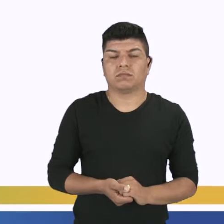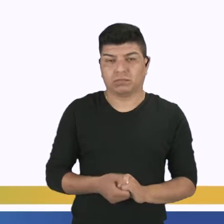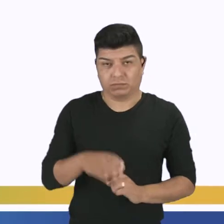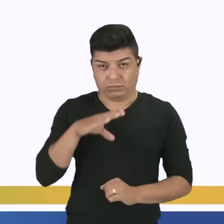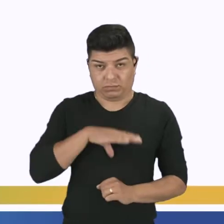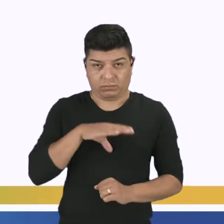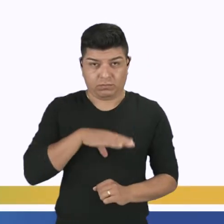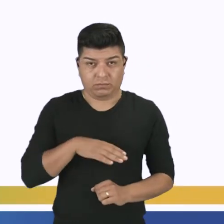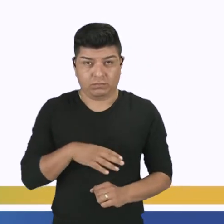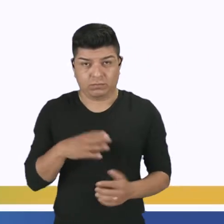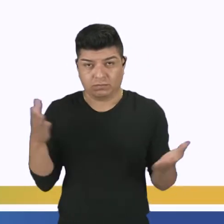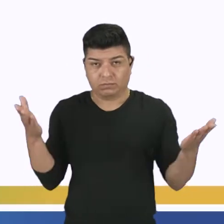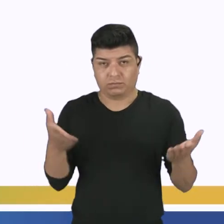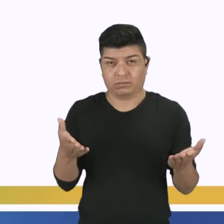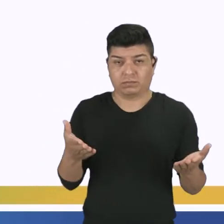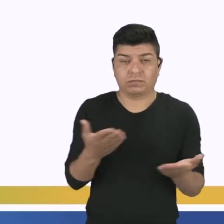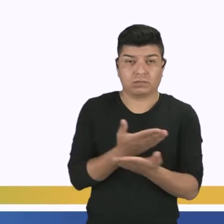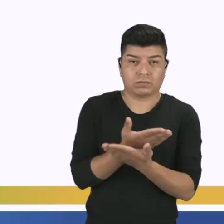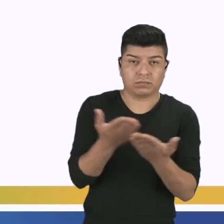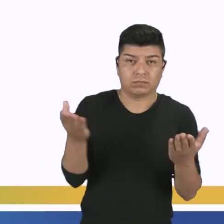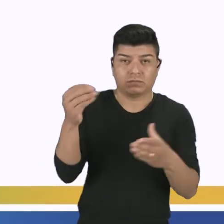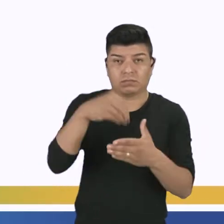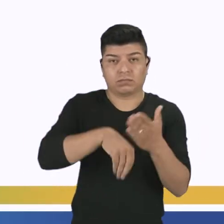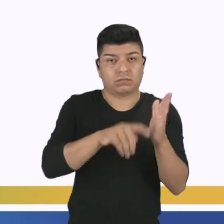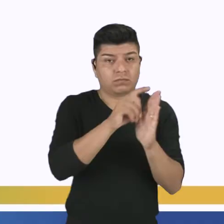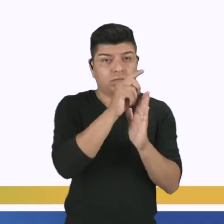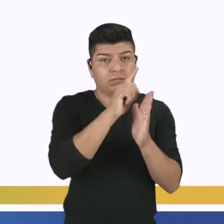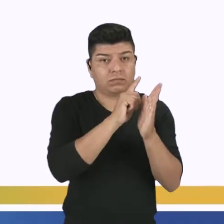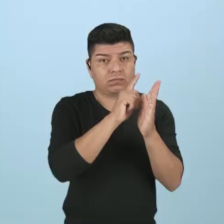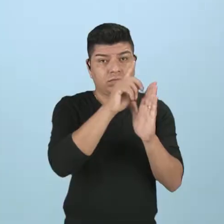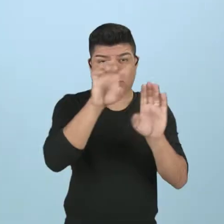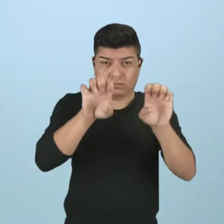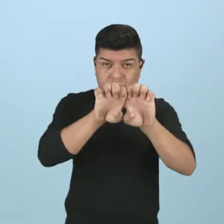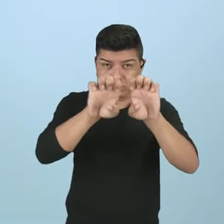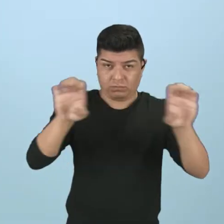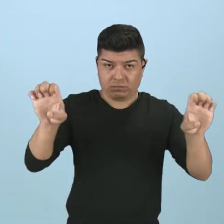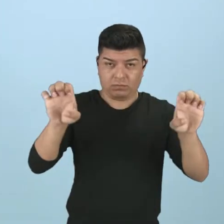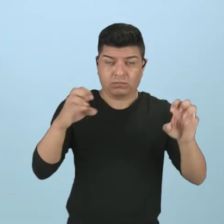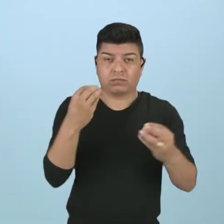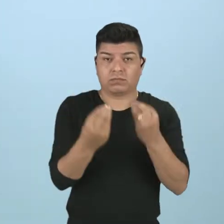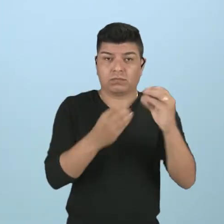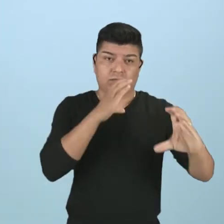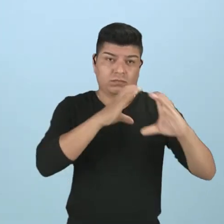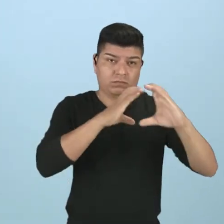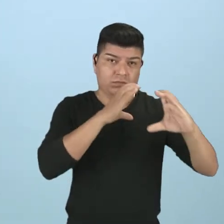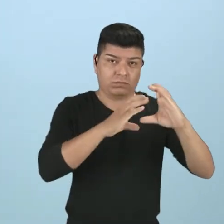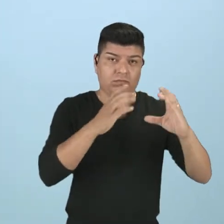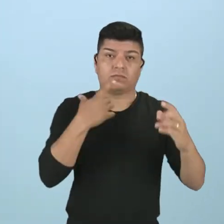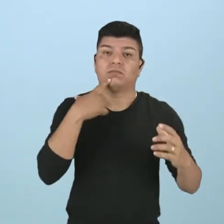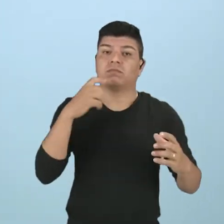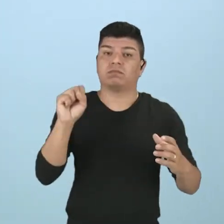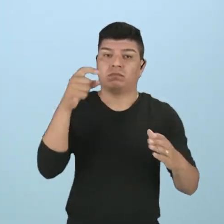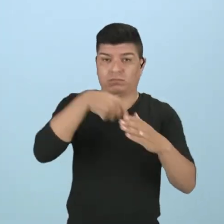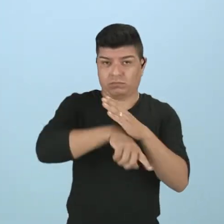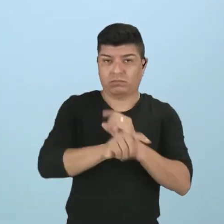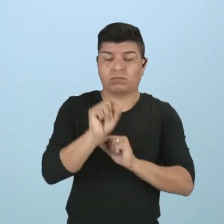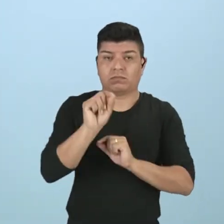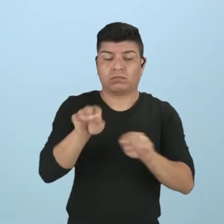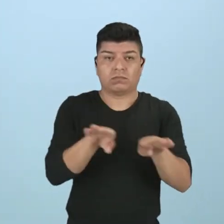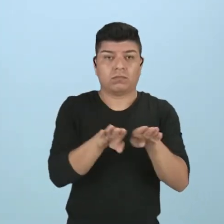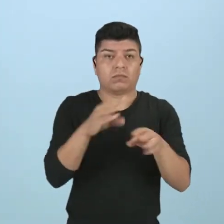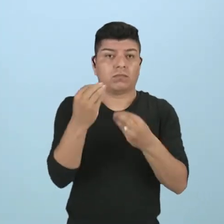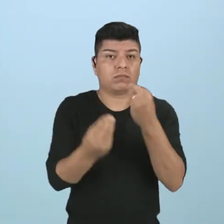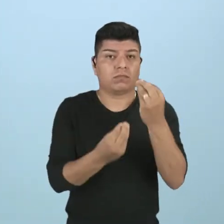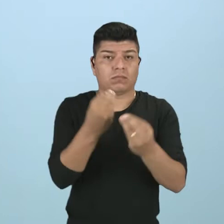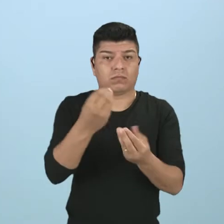Vamos para o português? Então, gente, dentro da estrutura, ou seja, da forma de se comunicar, dentro da linguagem e da forma como